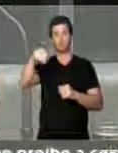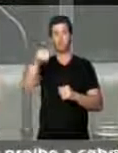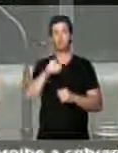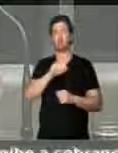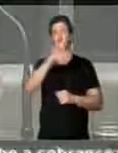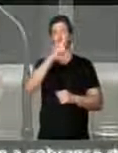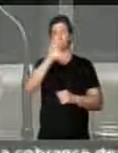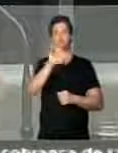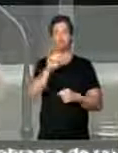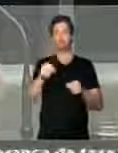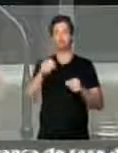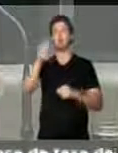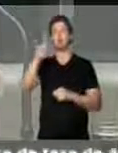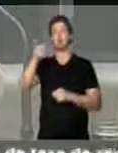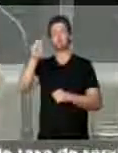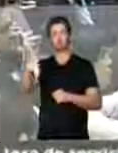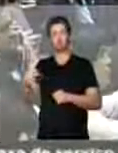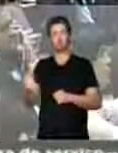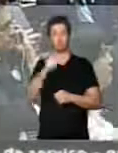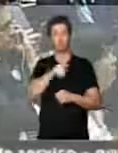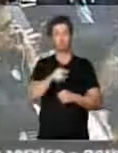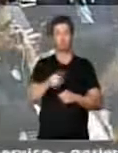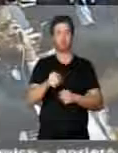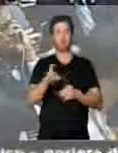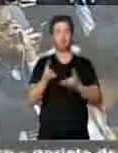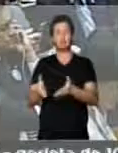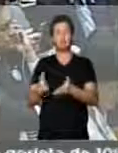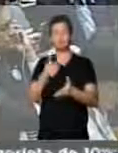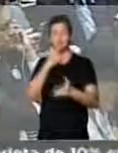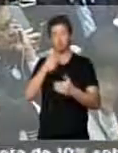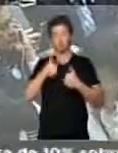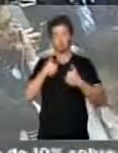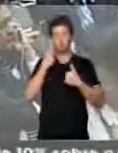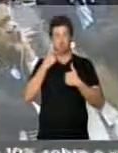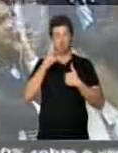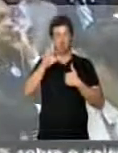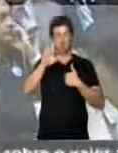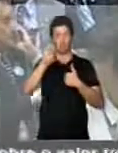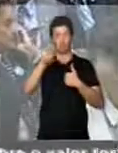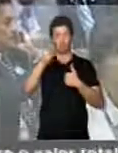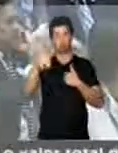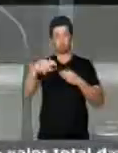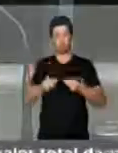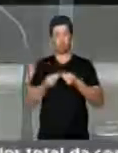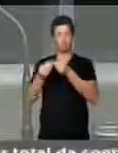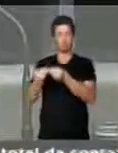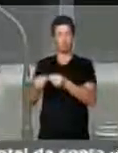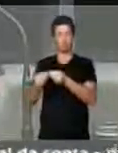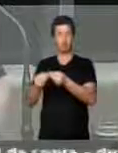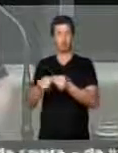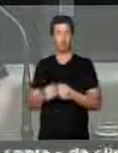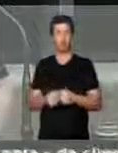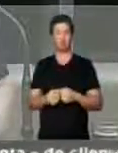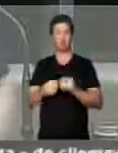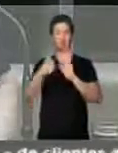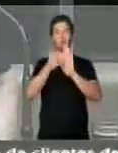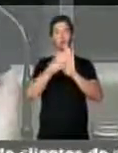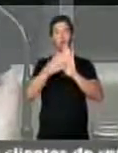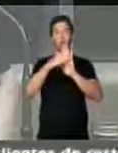Chico Alencar, Edmilson Rodrigues e essa que se fala, Luiz Erundina, para entregar a nossa